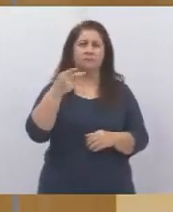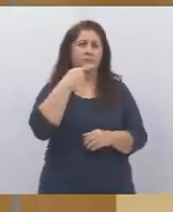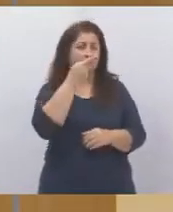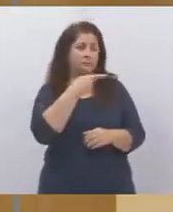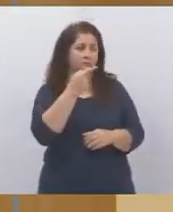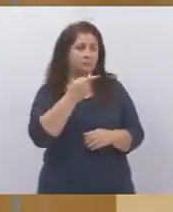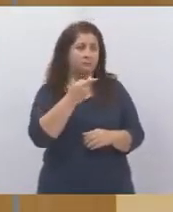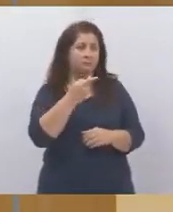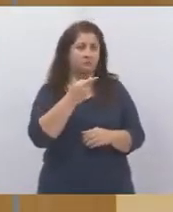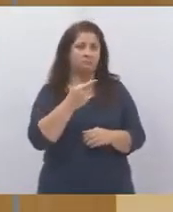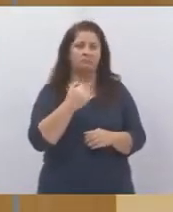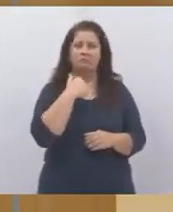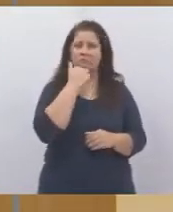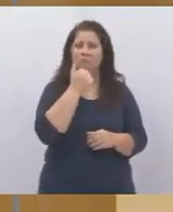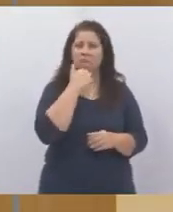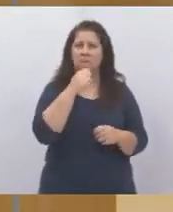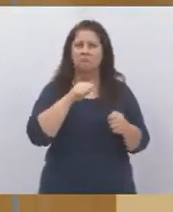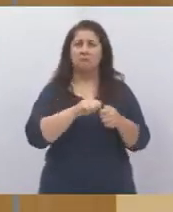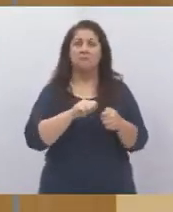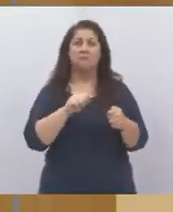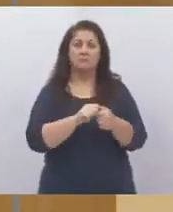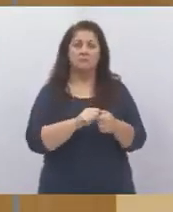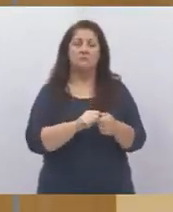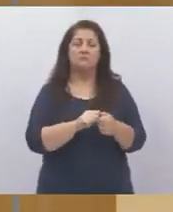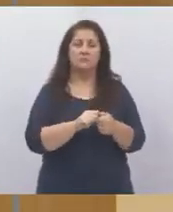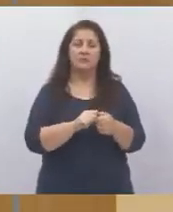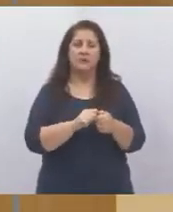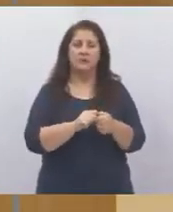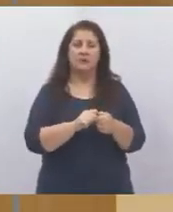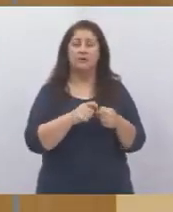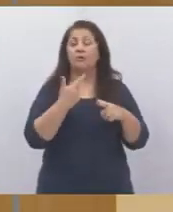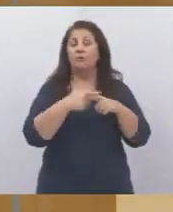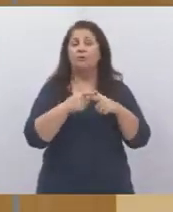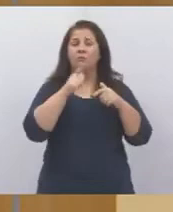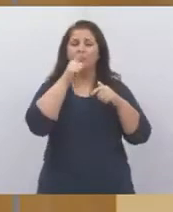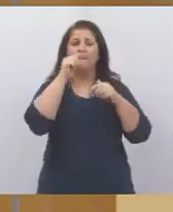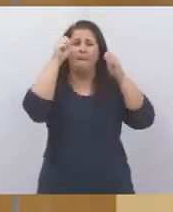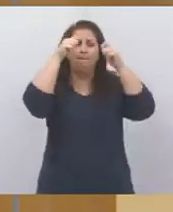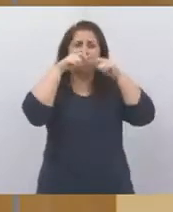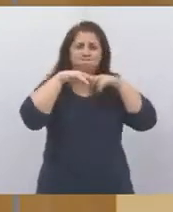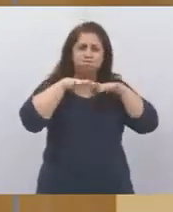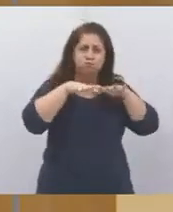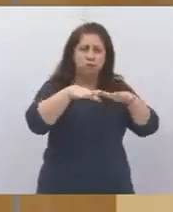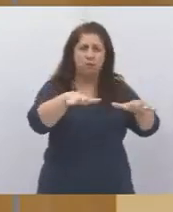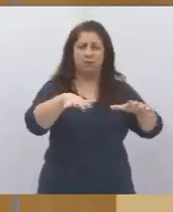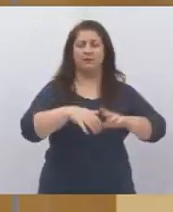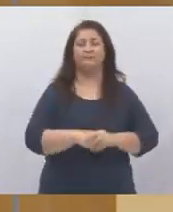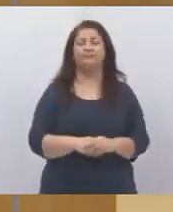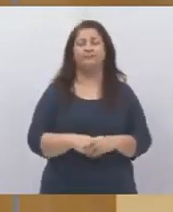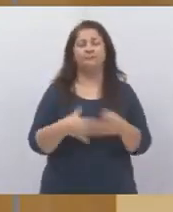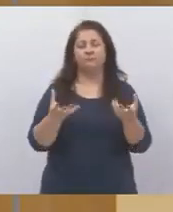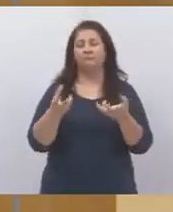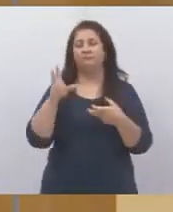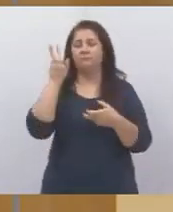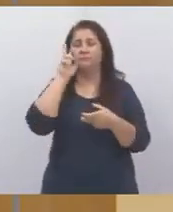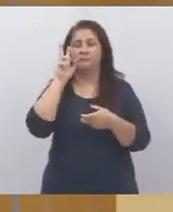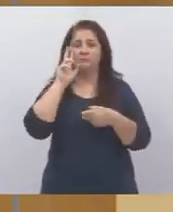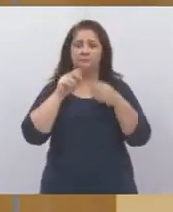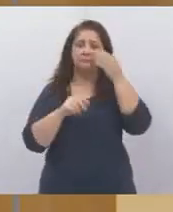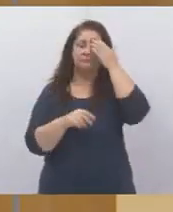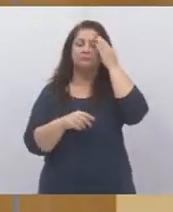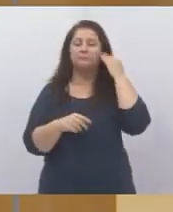que nada foi feito na cidade com relação às enchentes eu quero aqui Recordar e eu